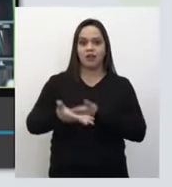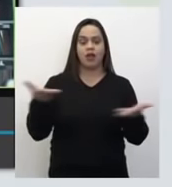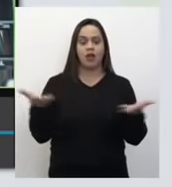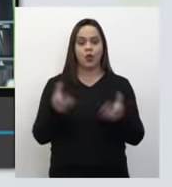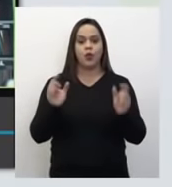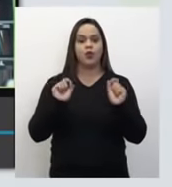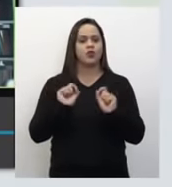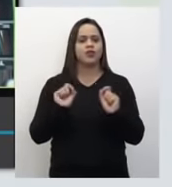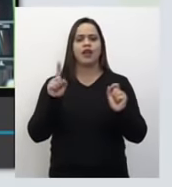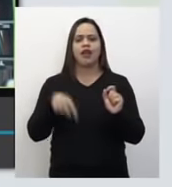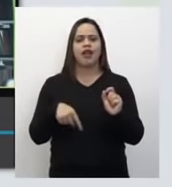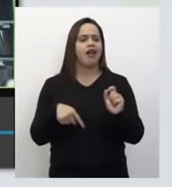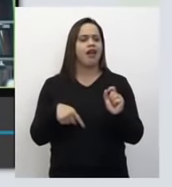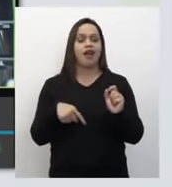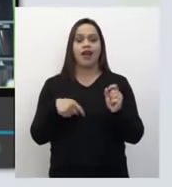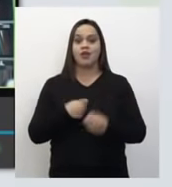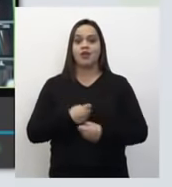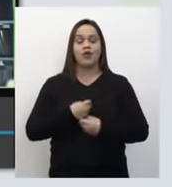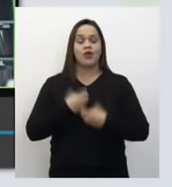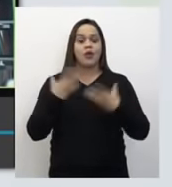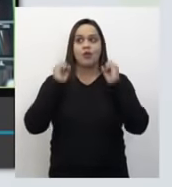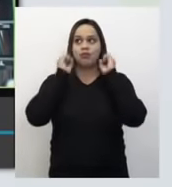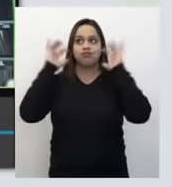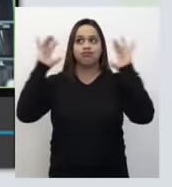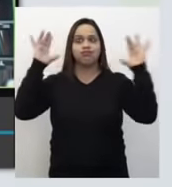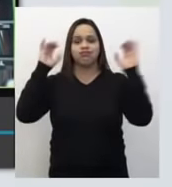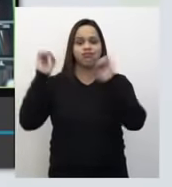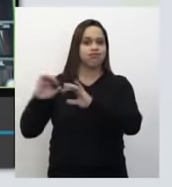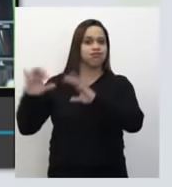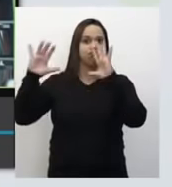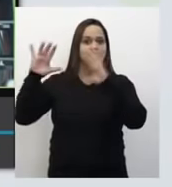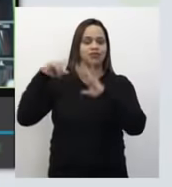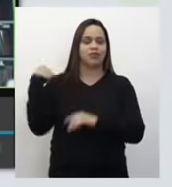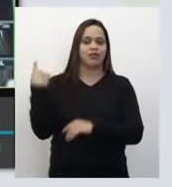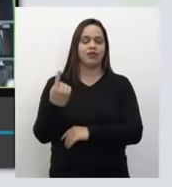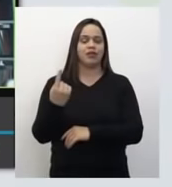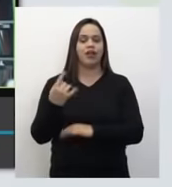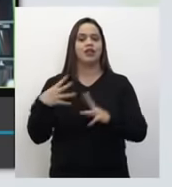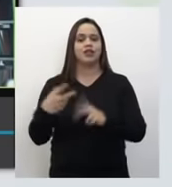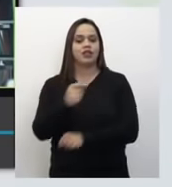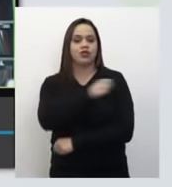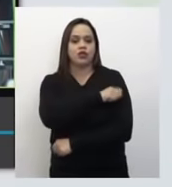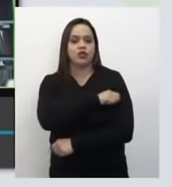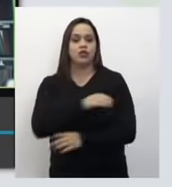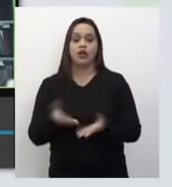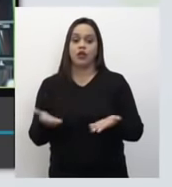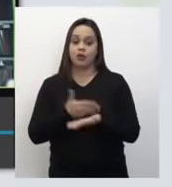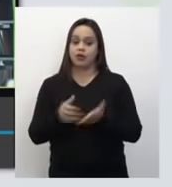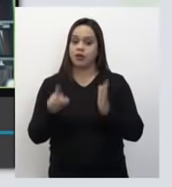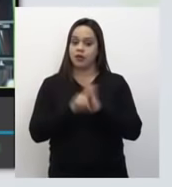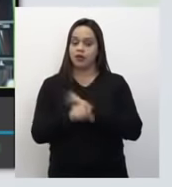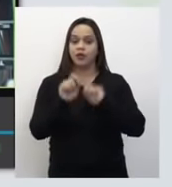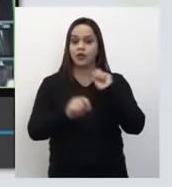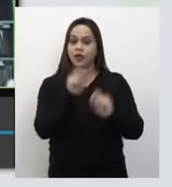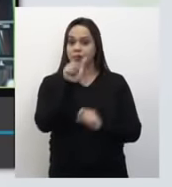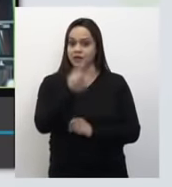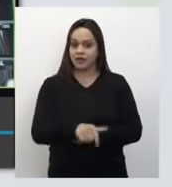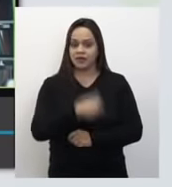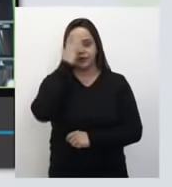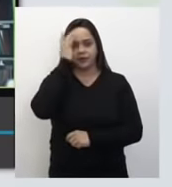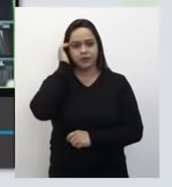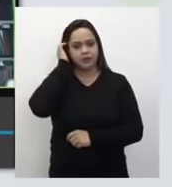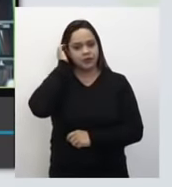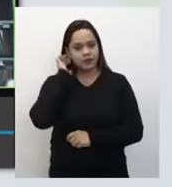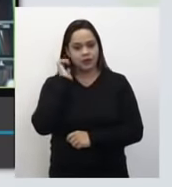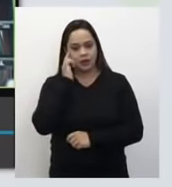elas serão bastante inspiradoras para os estudantes. E eu vou começar perguntando para você, Caio, por que,